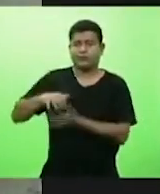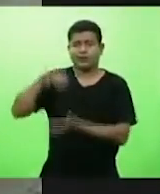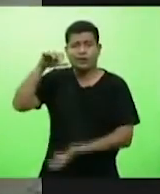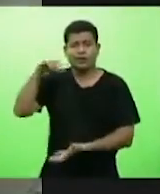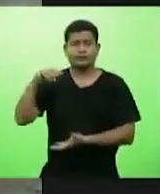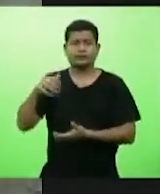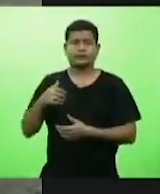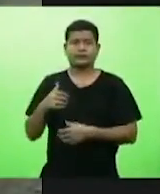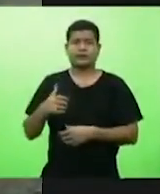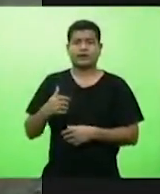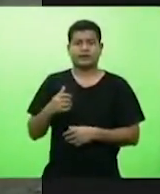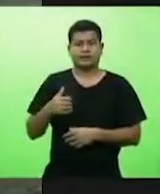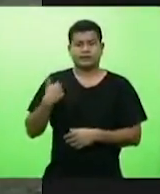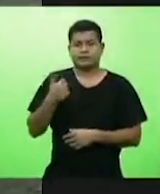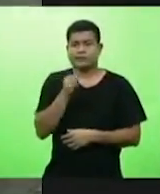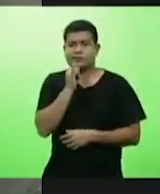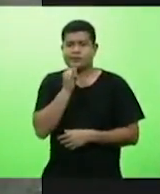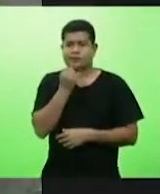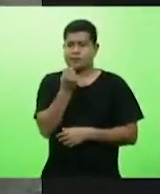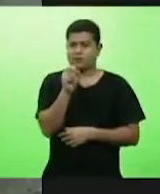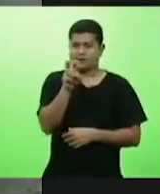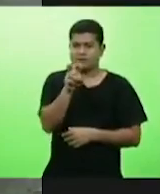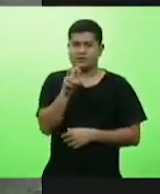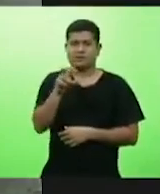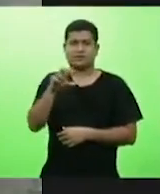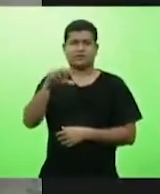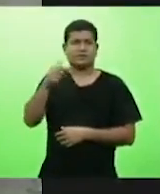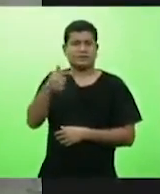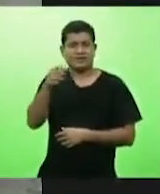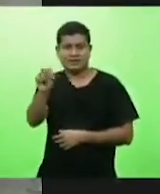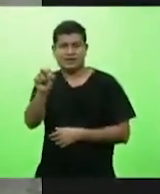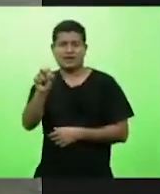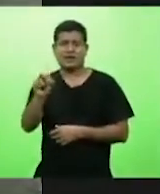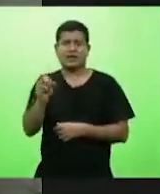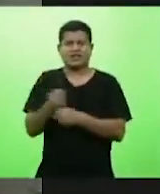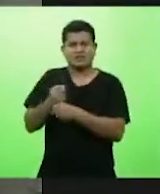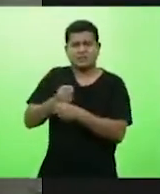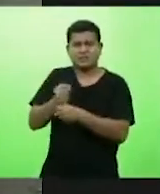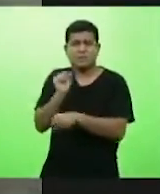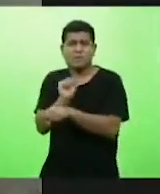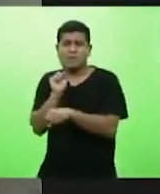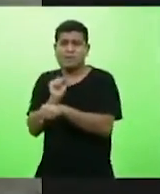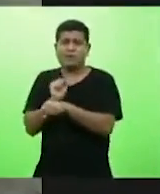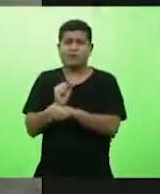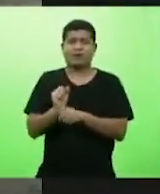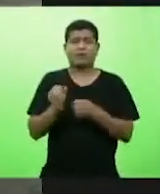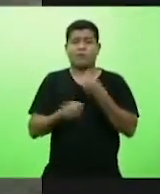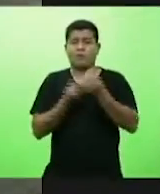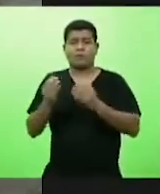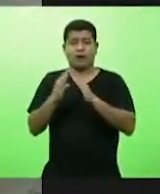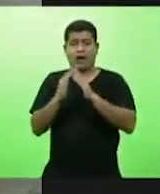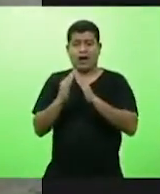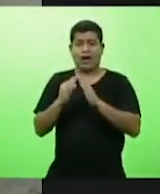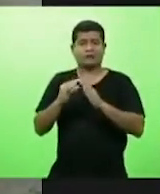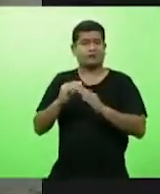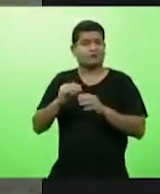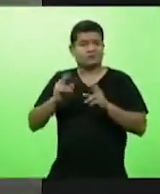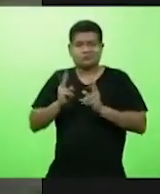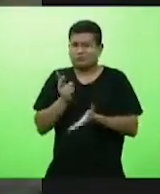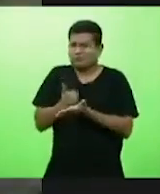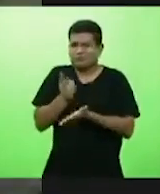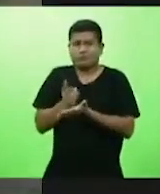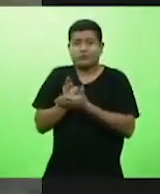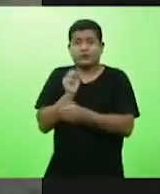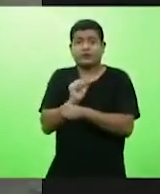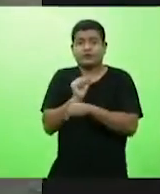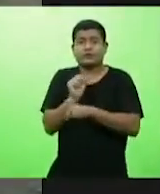80 anos, que estão contando as horas, praticamente enclausurados dentro das suas casas, aprisionados, esperando ter esse conforto,